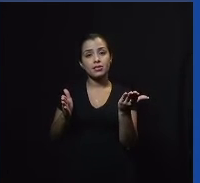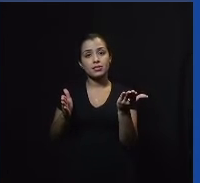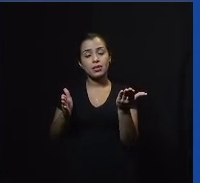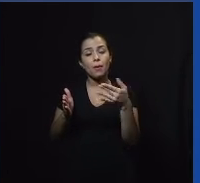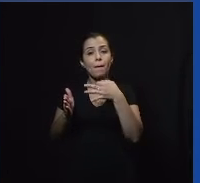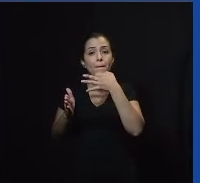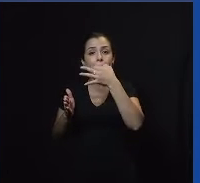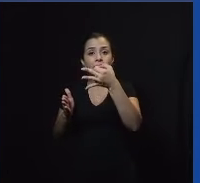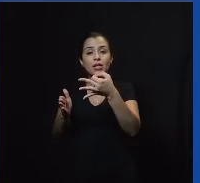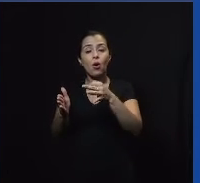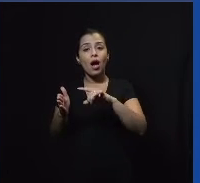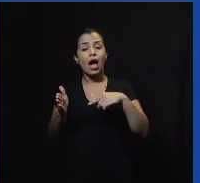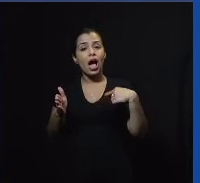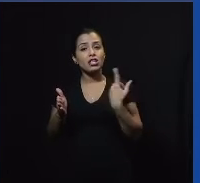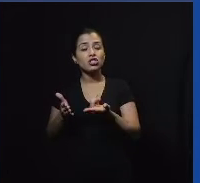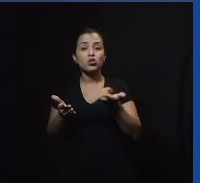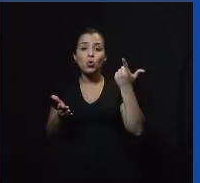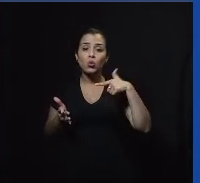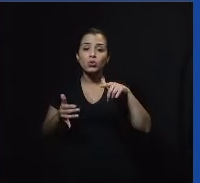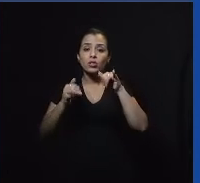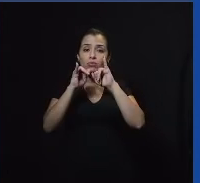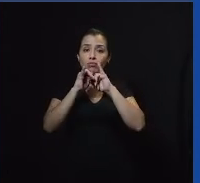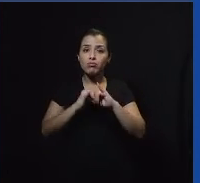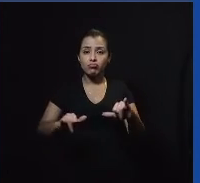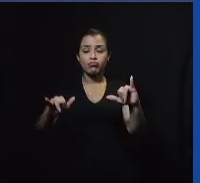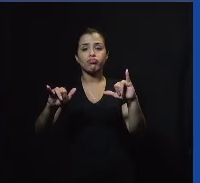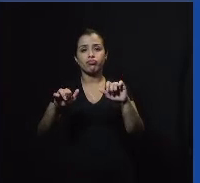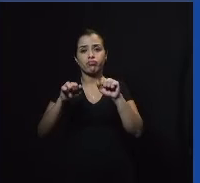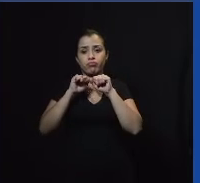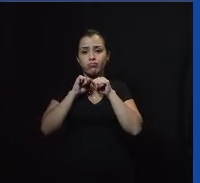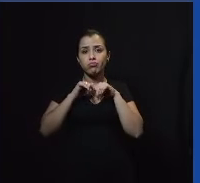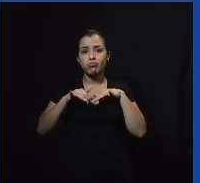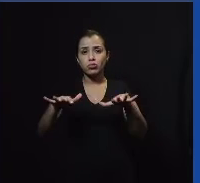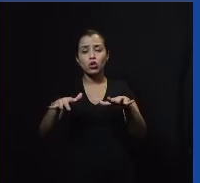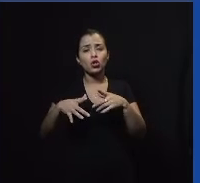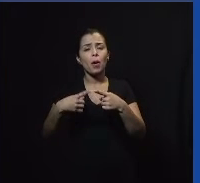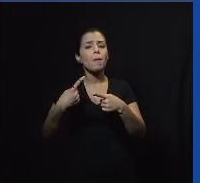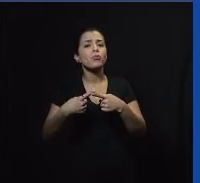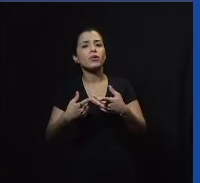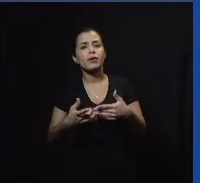ter a nossa mensagem transmitida e validada pelas pessoas?